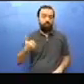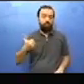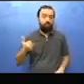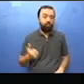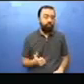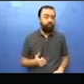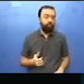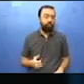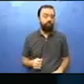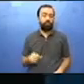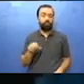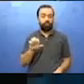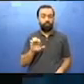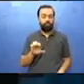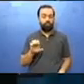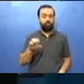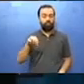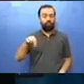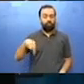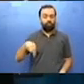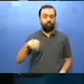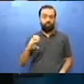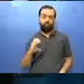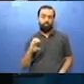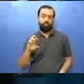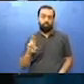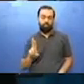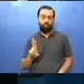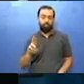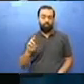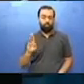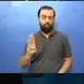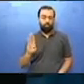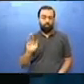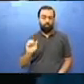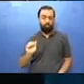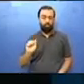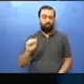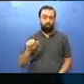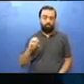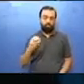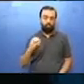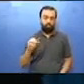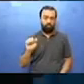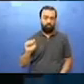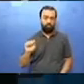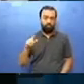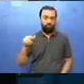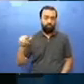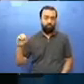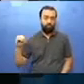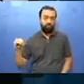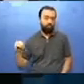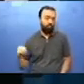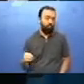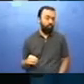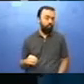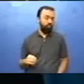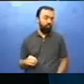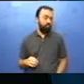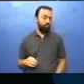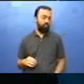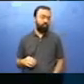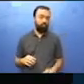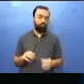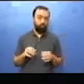é a fase da incubação. Nessa imagem aqui, ó, que os ovinhos estão na areia. Na imagem, eles estão por cima da areia, mas